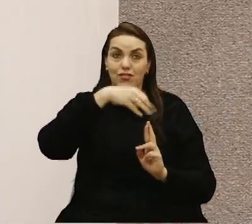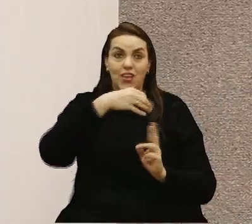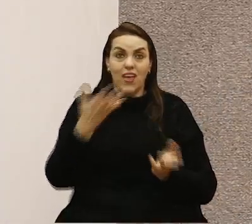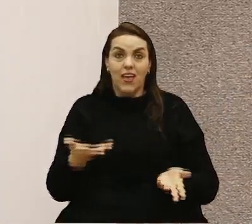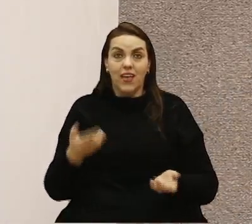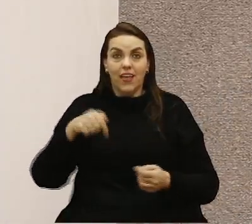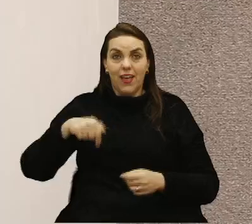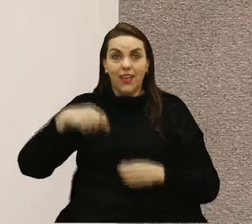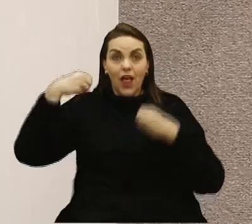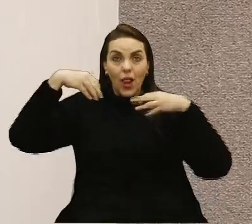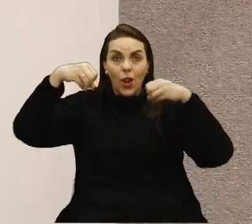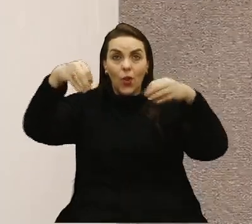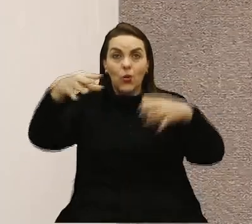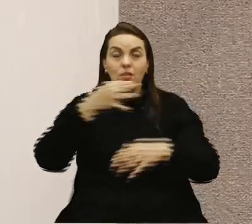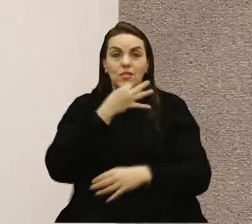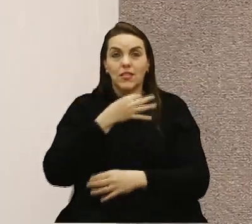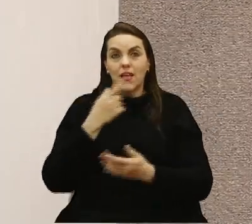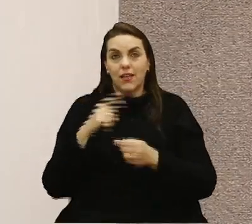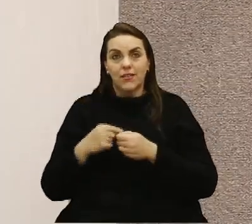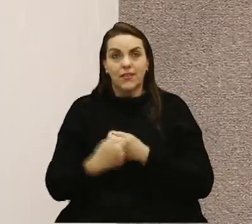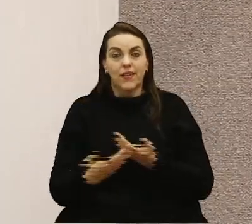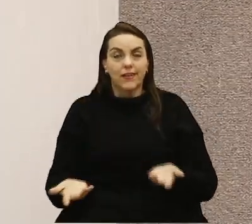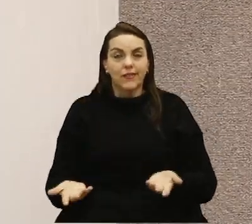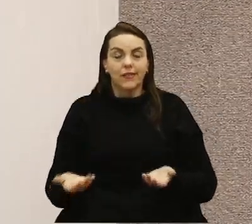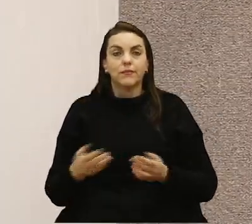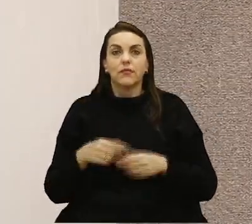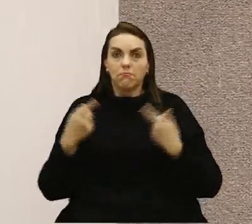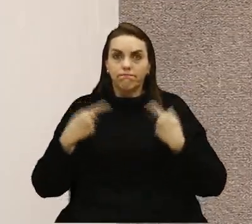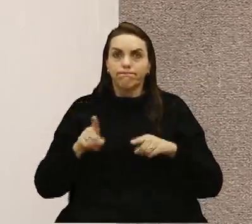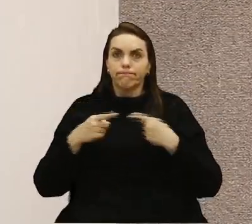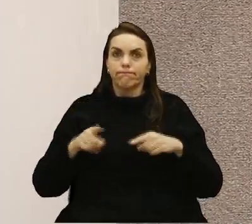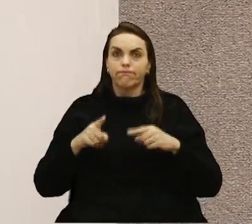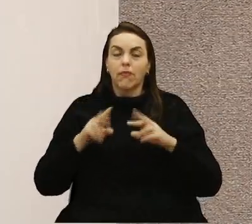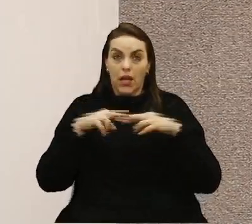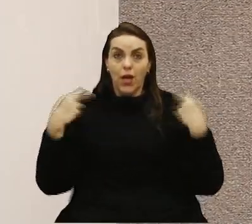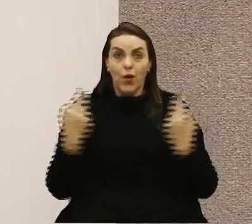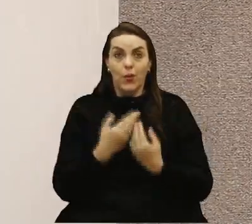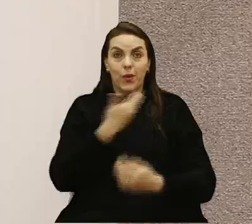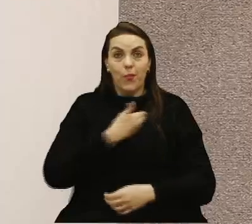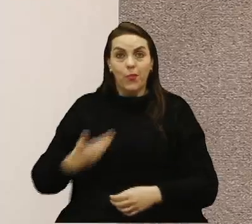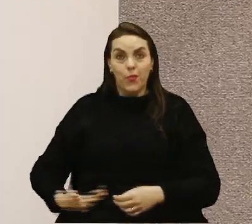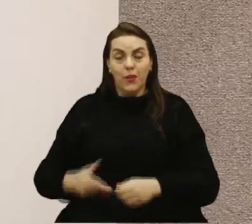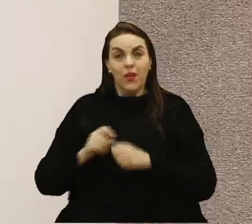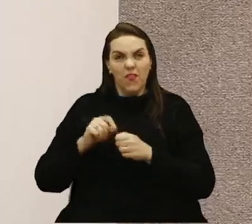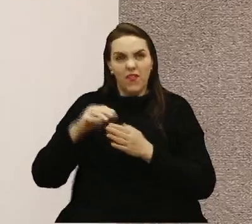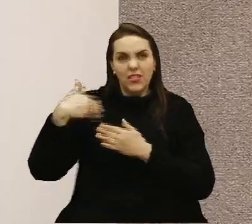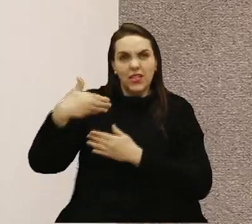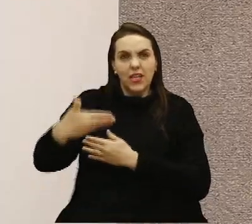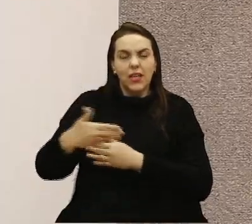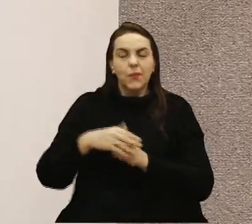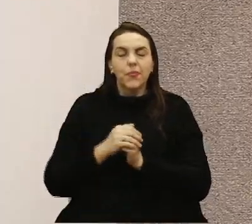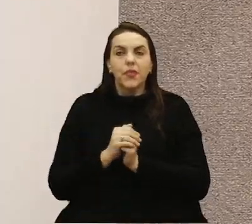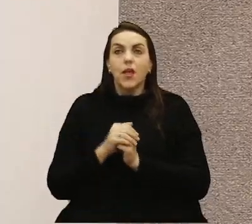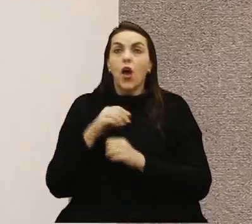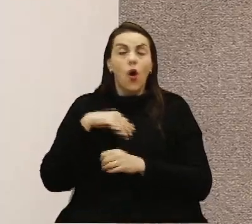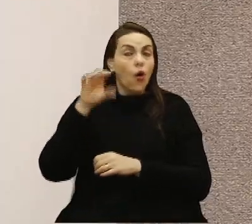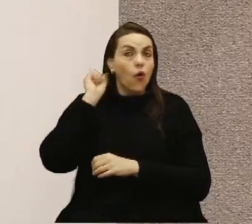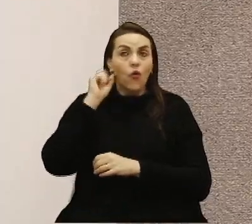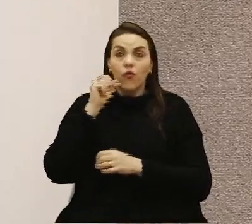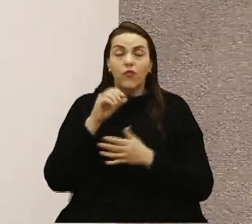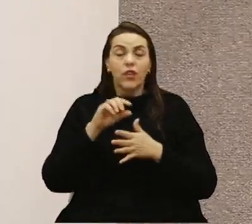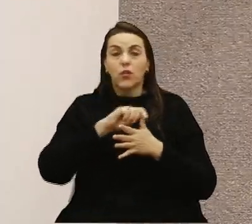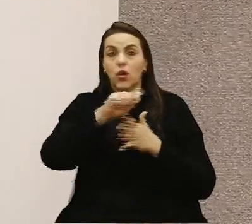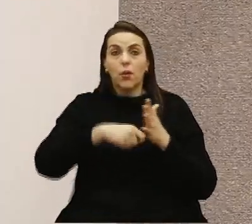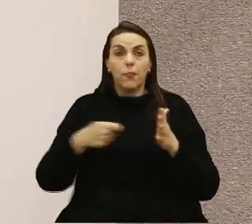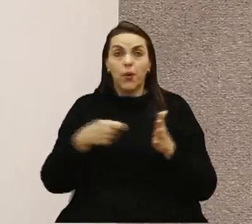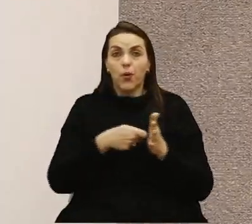cidade. Nossa competência foi aqui provocar uma audiência pública, que vai ser feita daqui a alguns dias, e a partir disso ouvir PROCON, etc., e dar os encaminhamentos